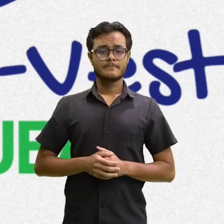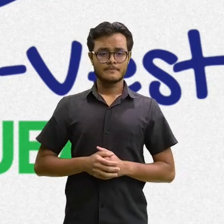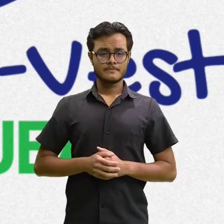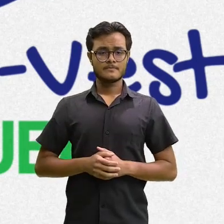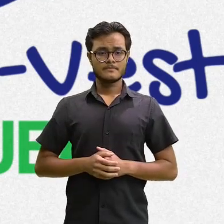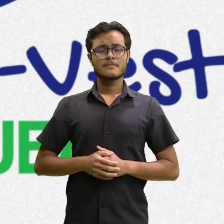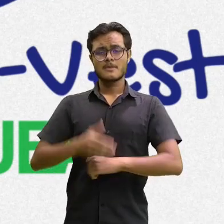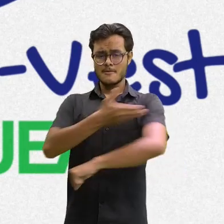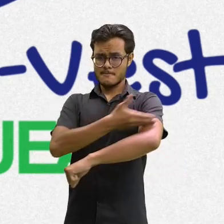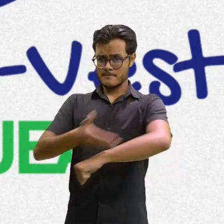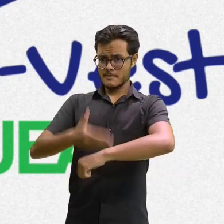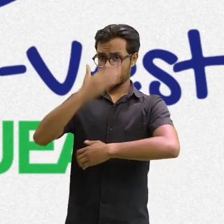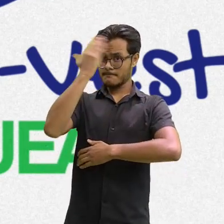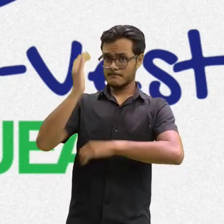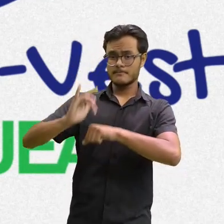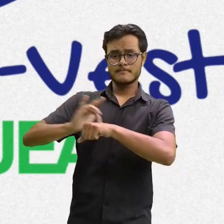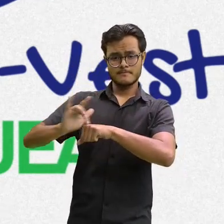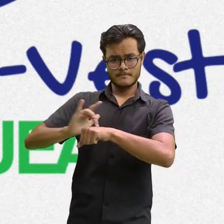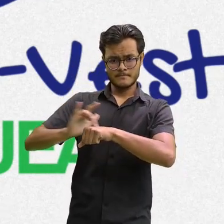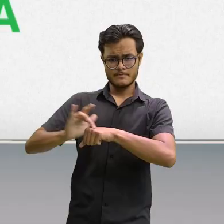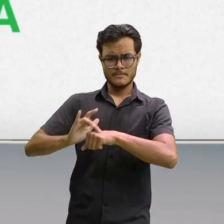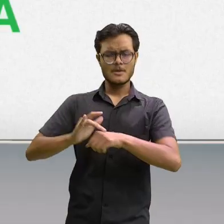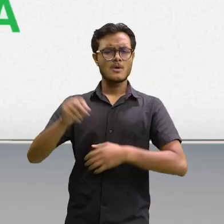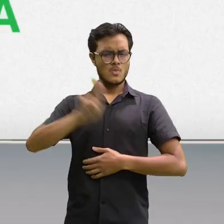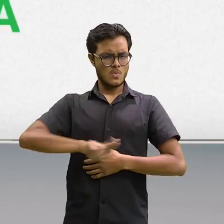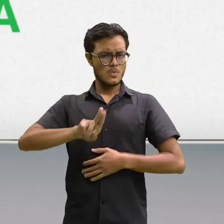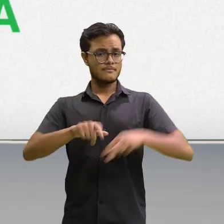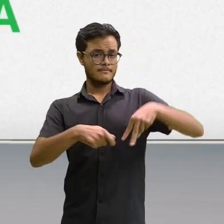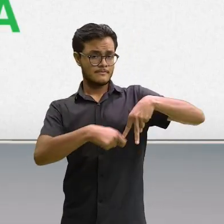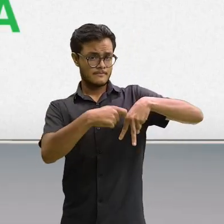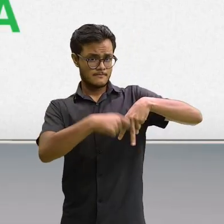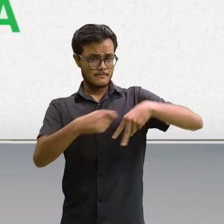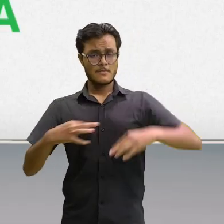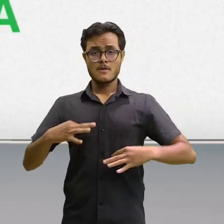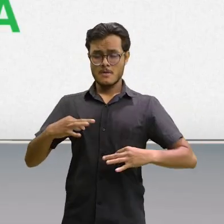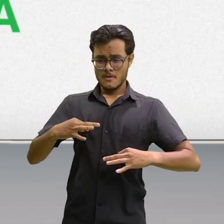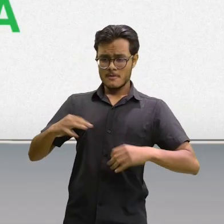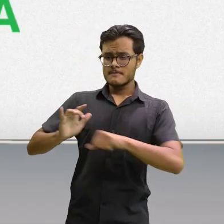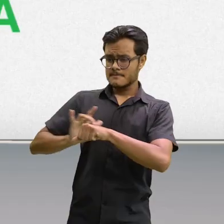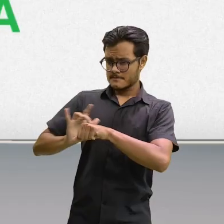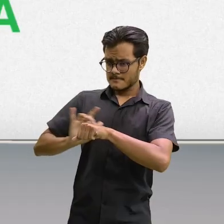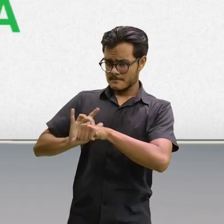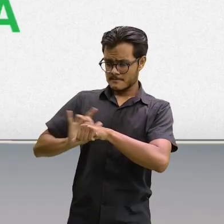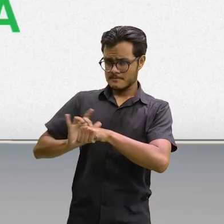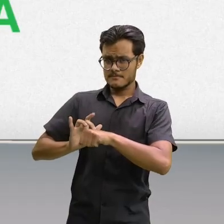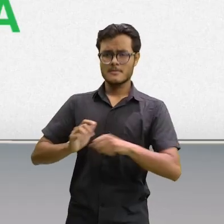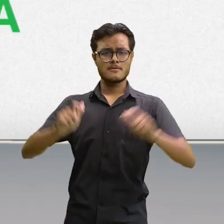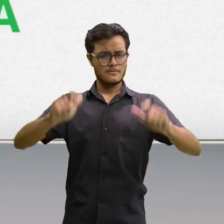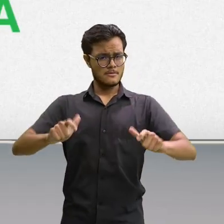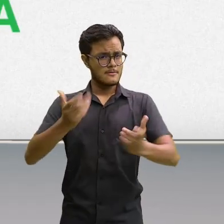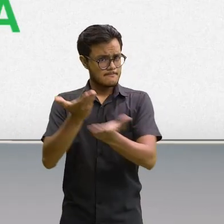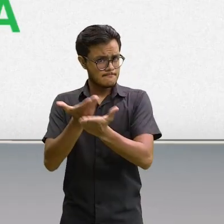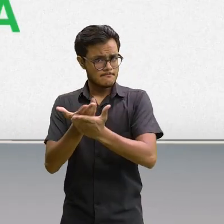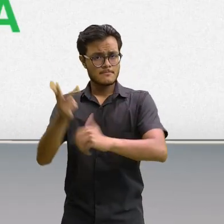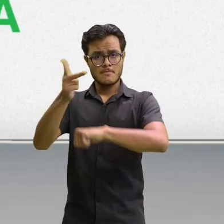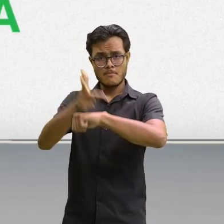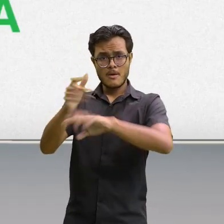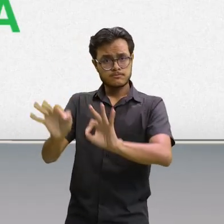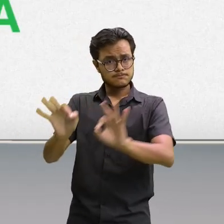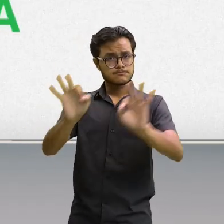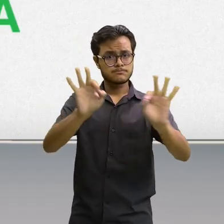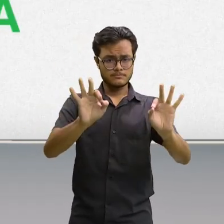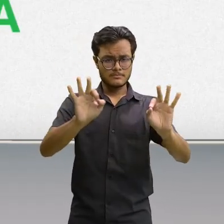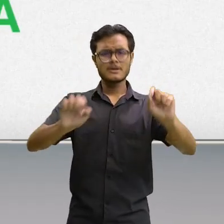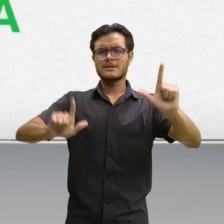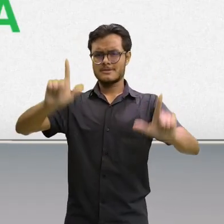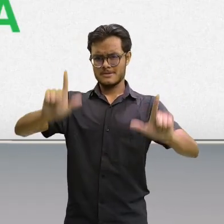cor branca, cabelos pretos, estou trajando calça jeans, camisa preta. Estamos em um estúdio de televisão. Eu